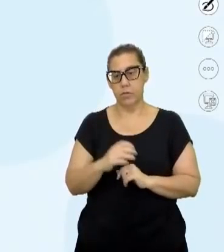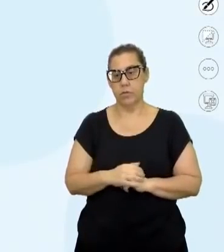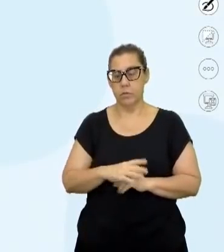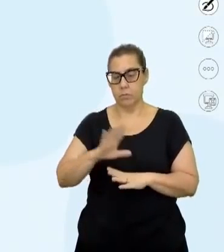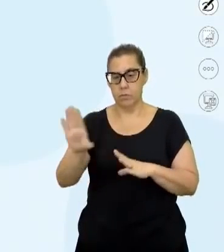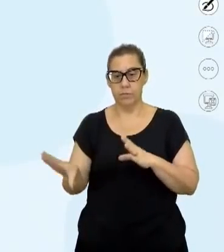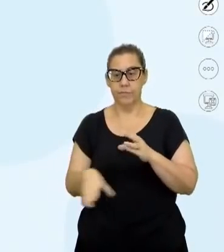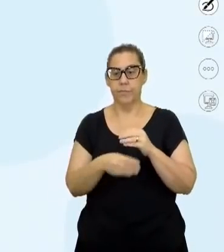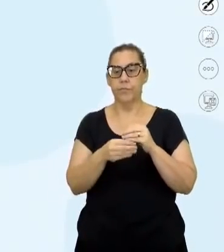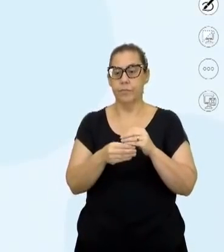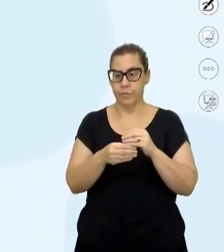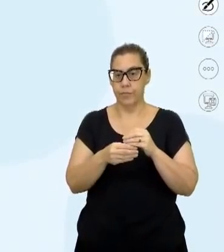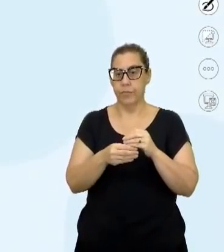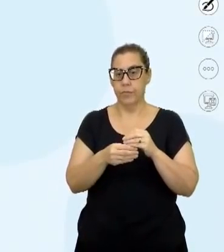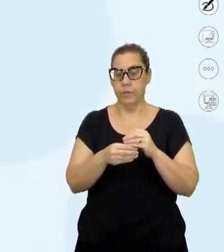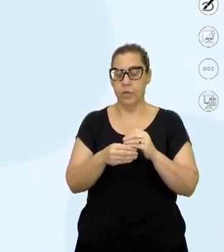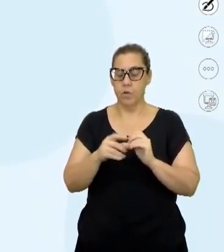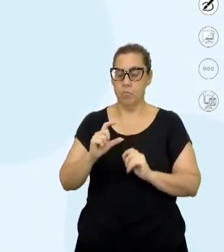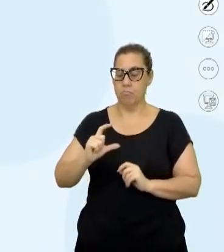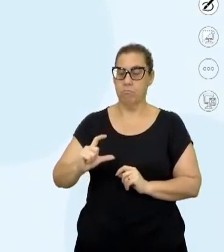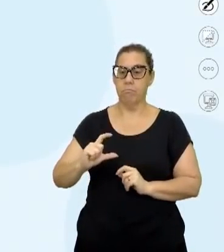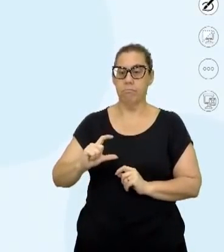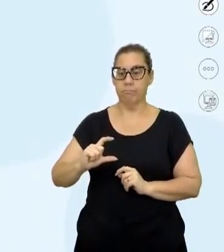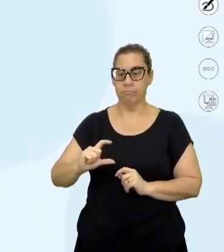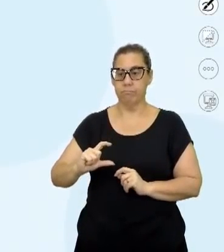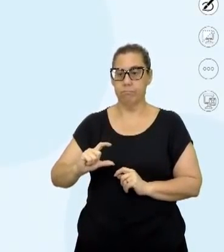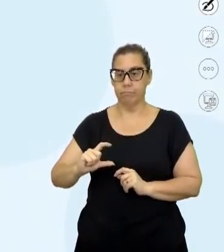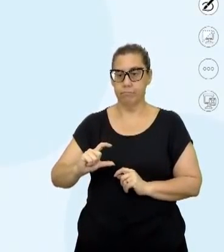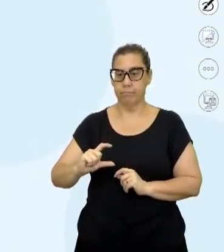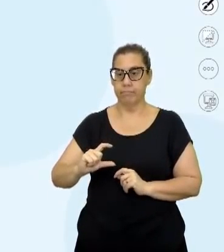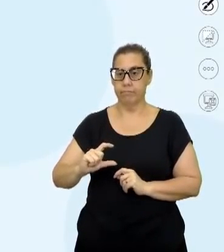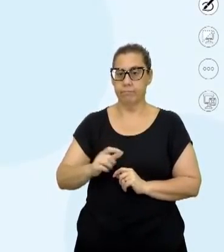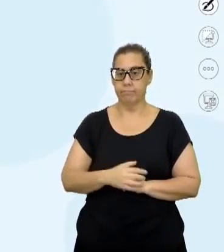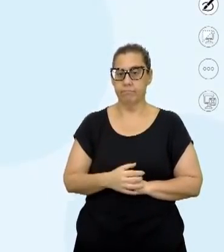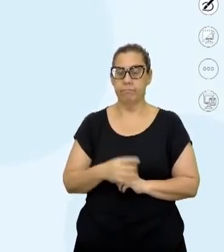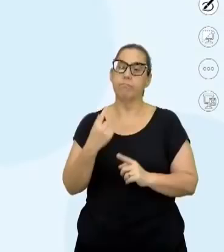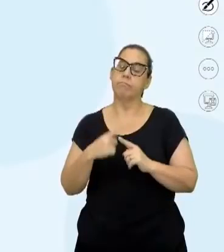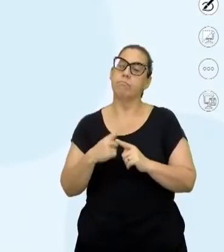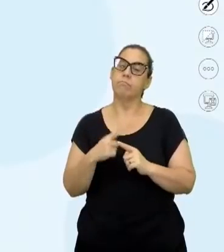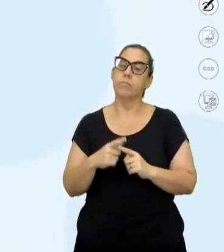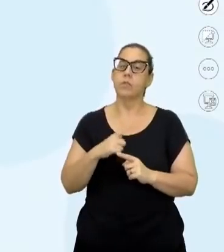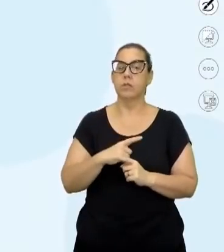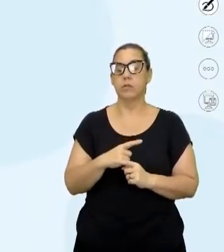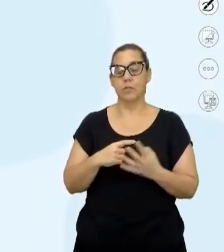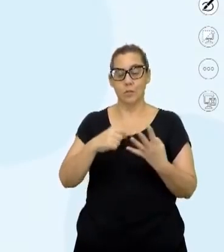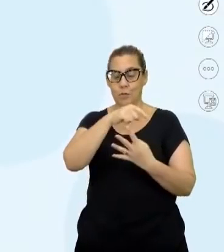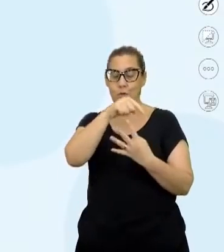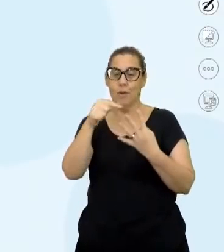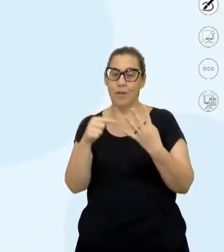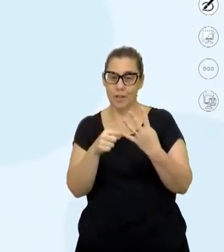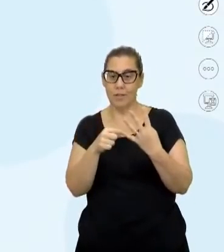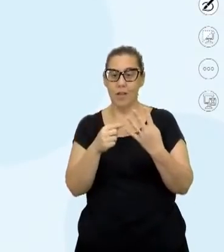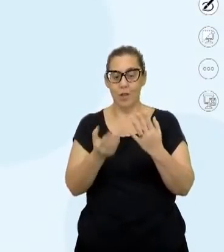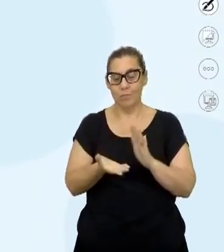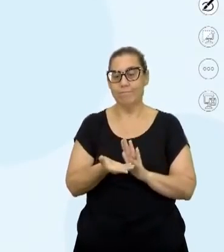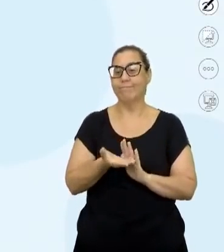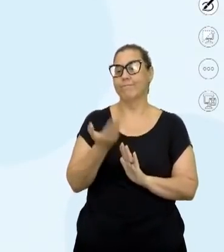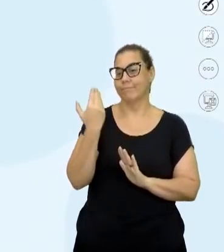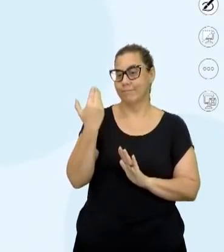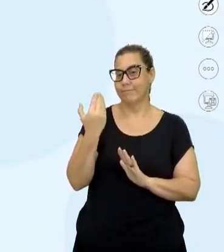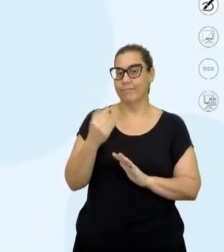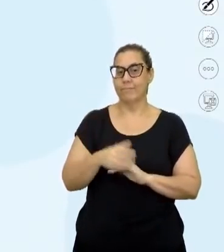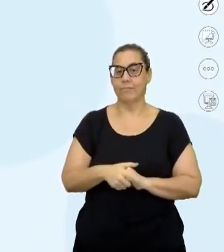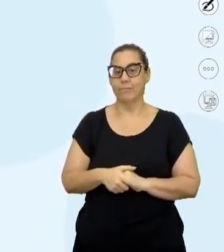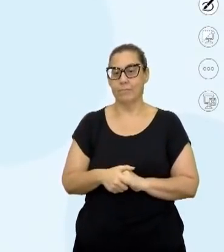vou acrescentar esse retangulinho pequeno, o quadradinho pequeno. Por quê? Porque eu tenho que usar as 4 peças, daí eu tiro ele. Então